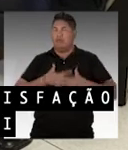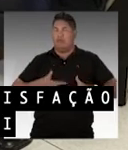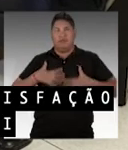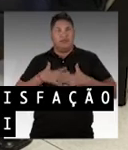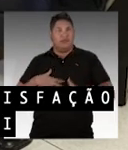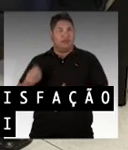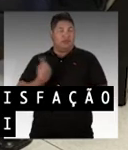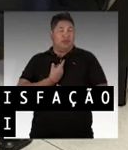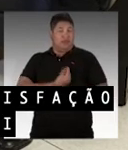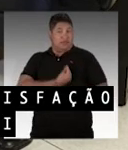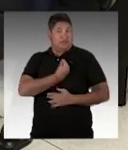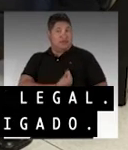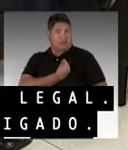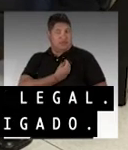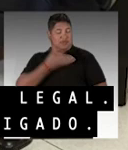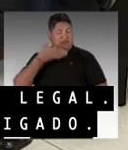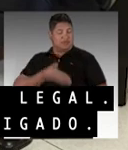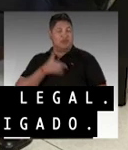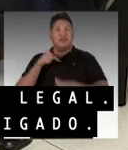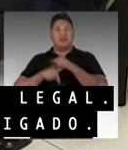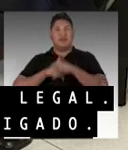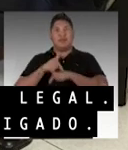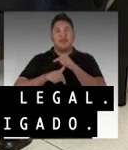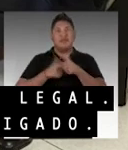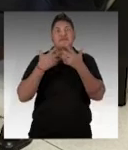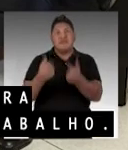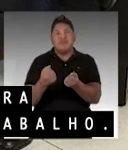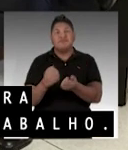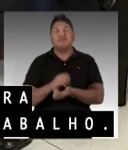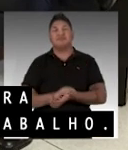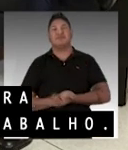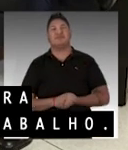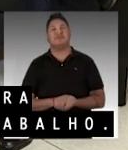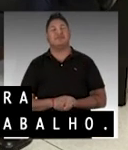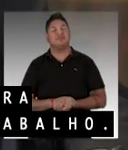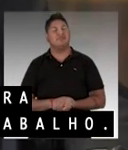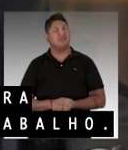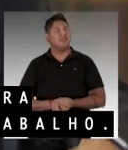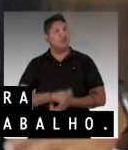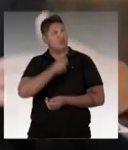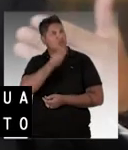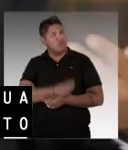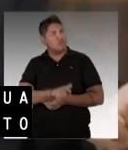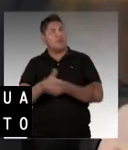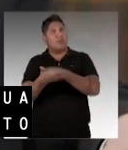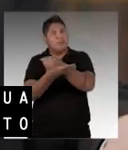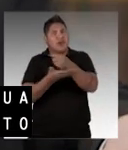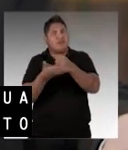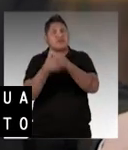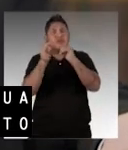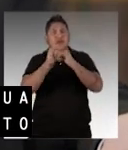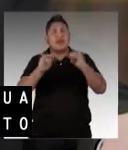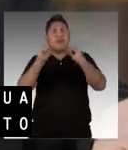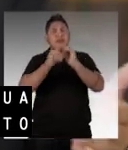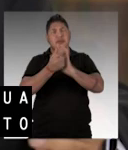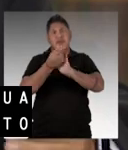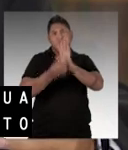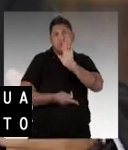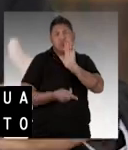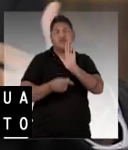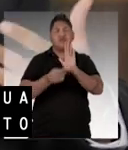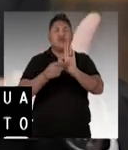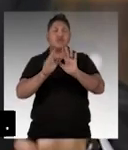satisfação estar aqui no Trabalho Legal. Muito obrigado e agora vamos ao trabalho. O senhor baseou a sua campanha em